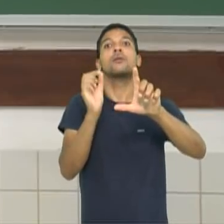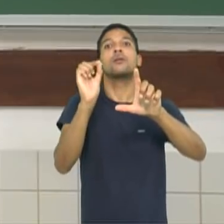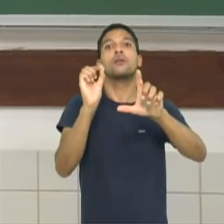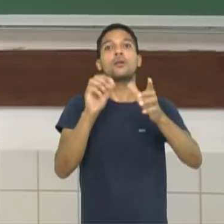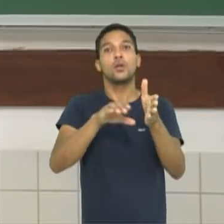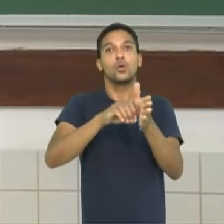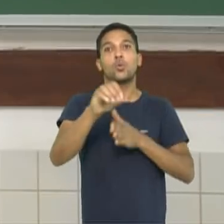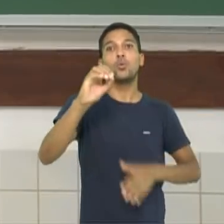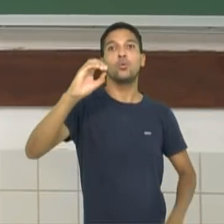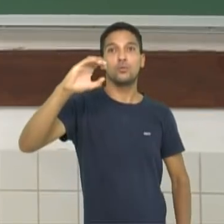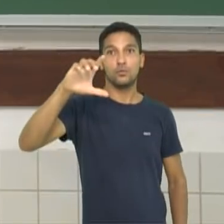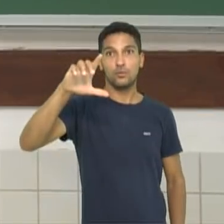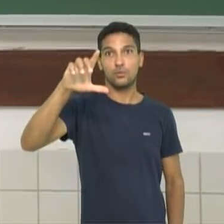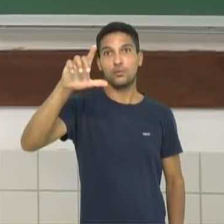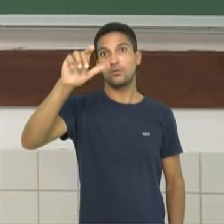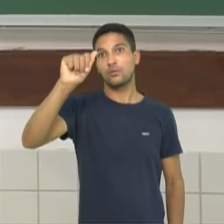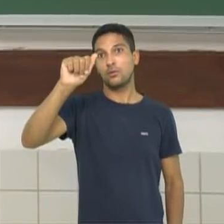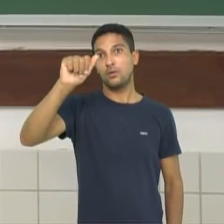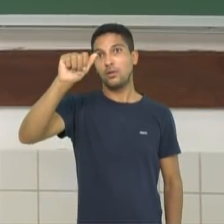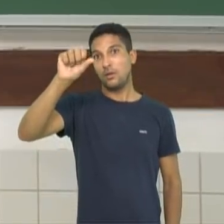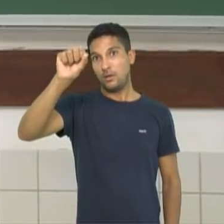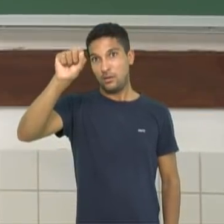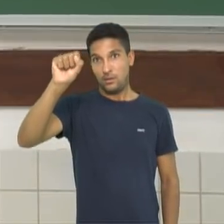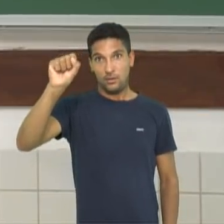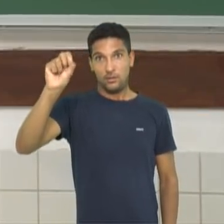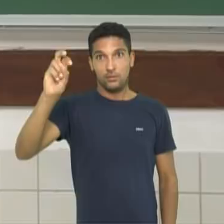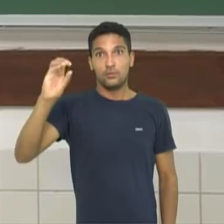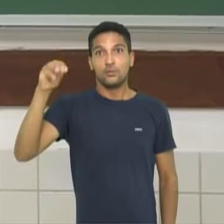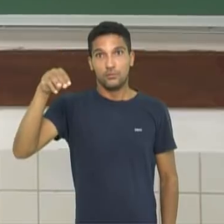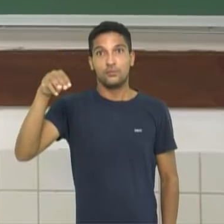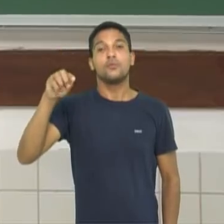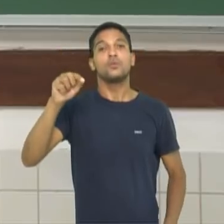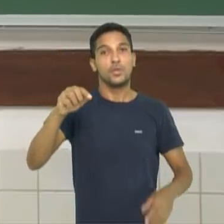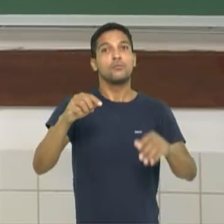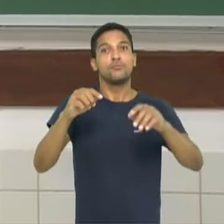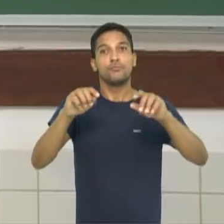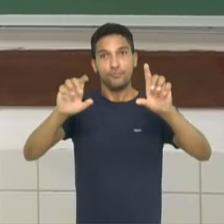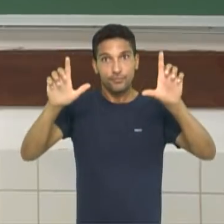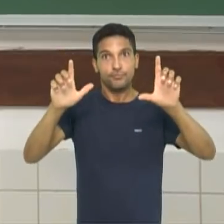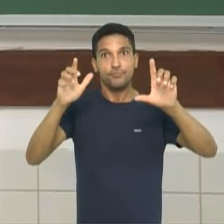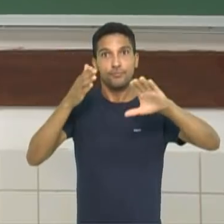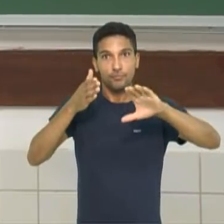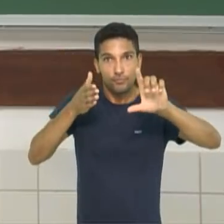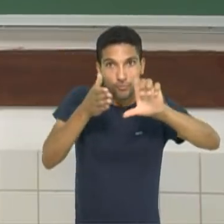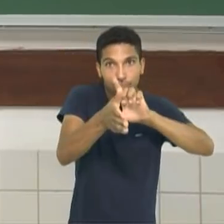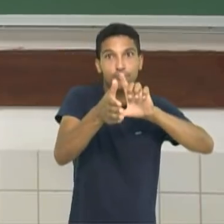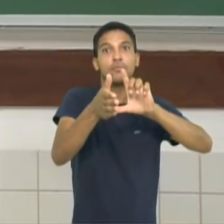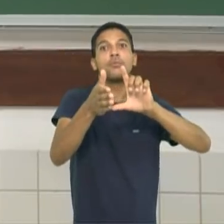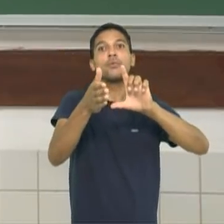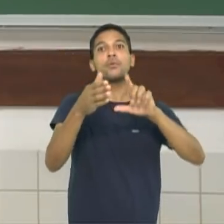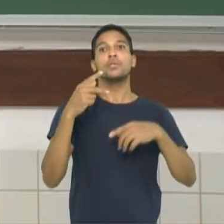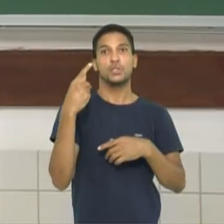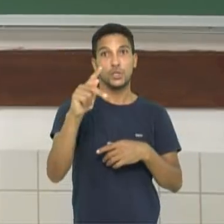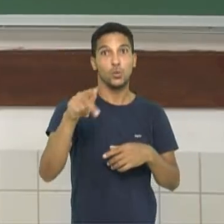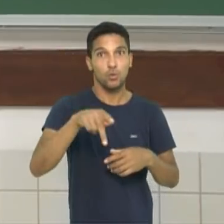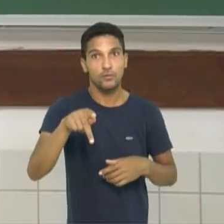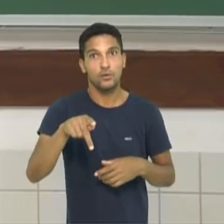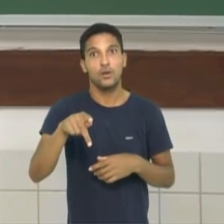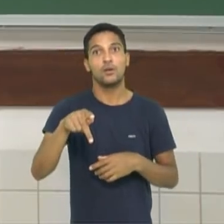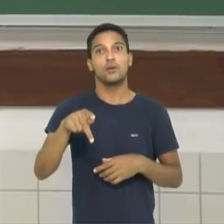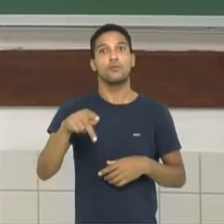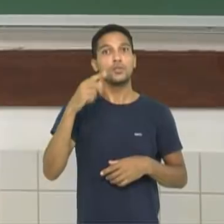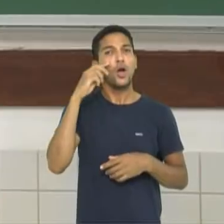pouquinho mais sobre a capoeira, tá bom? Nos próximos anos, com certeza, vocês terão a oportunidade também nas aulas